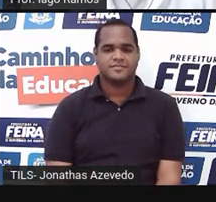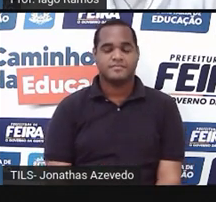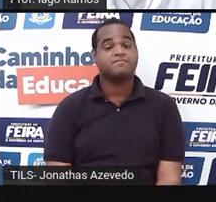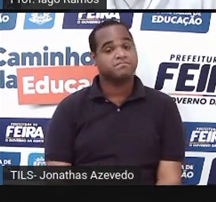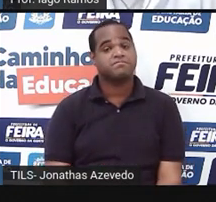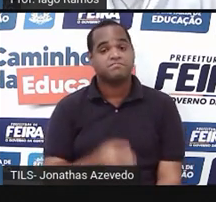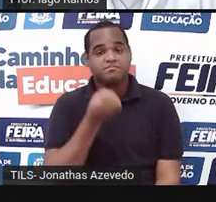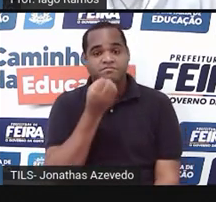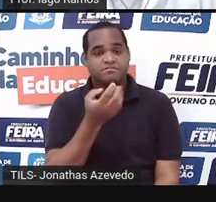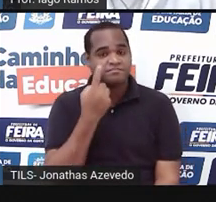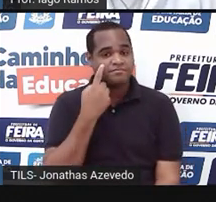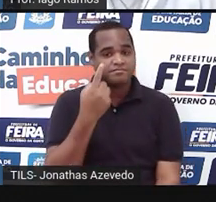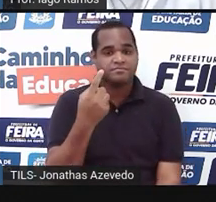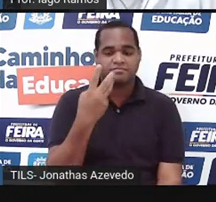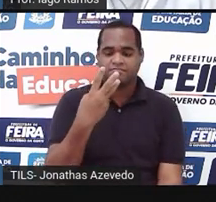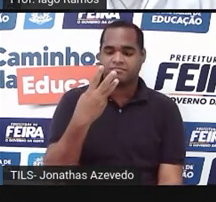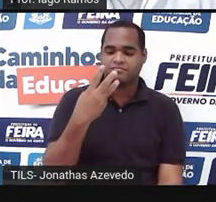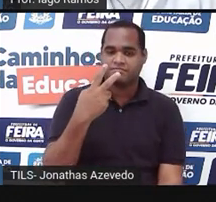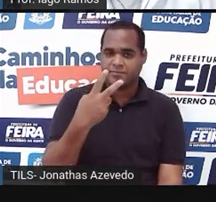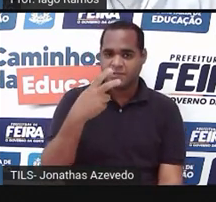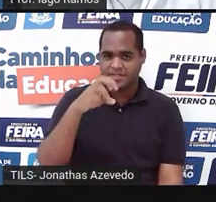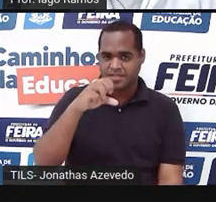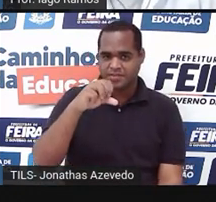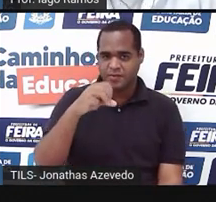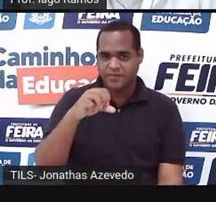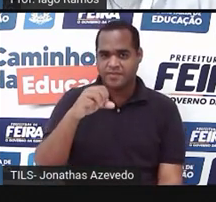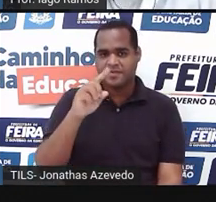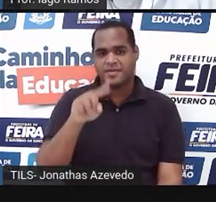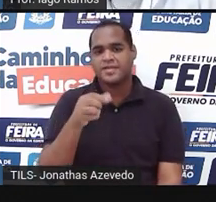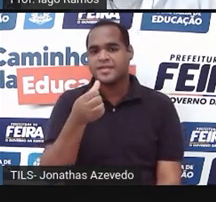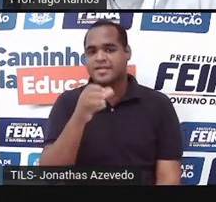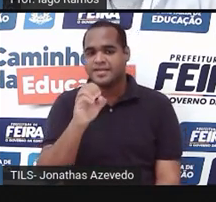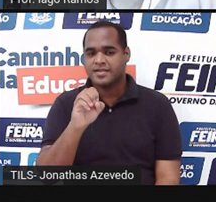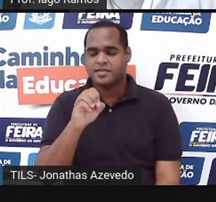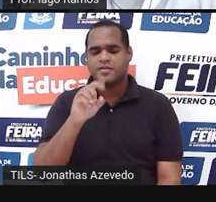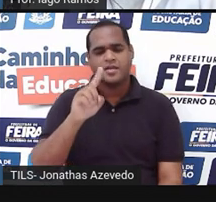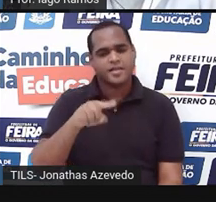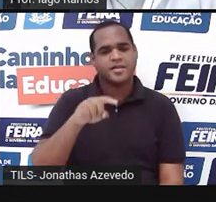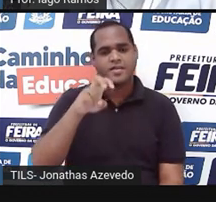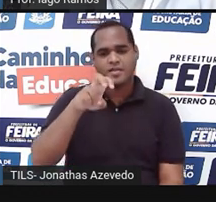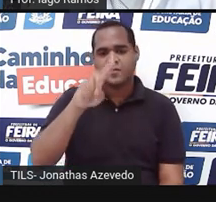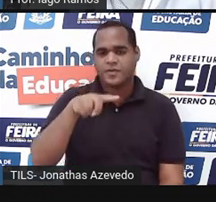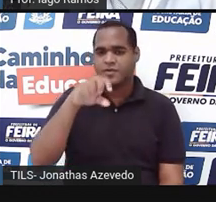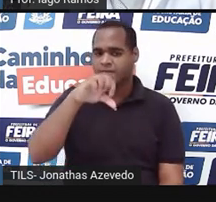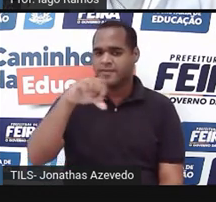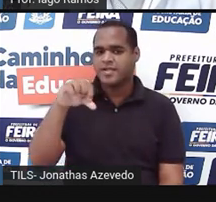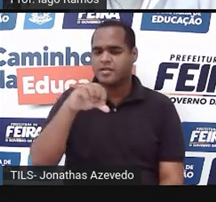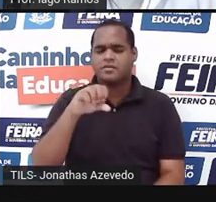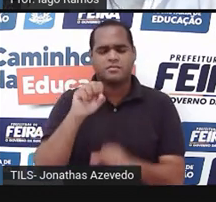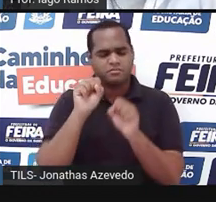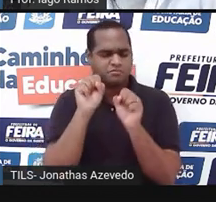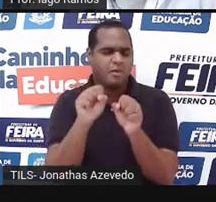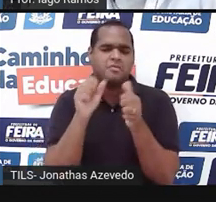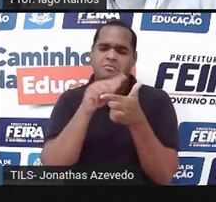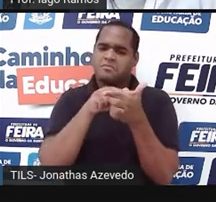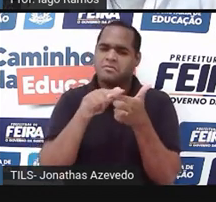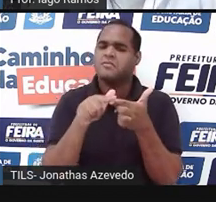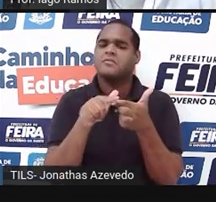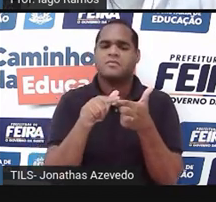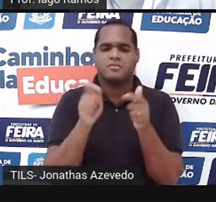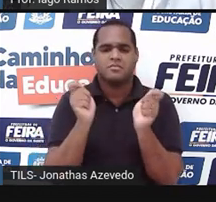é bom lá 239 / 5 99 certo que você também pode dividir do outro lado